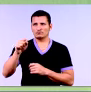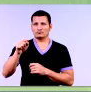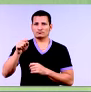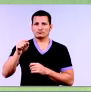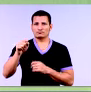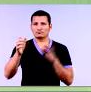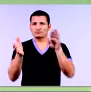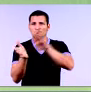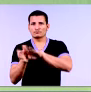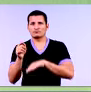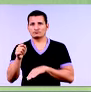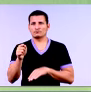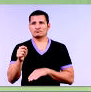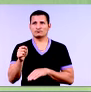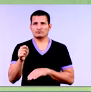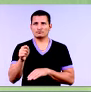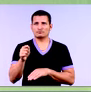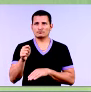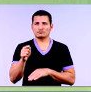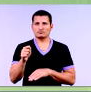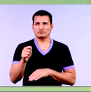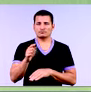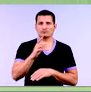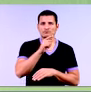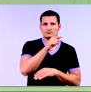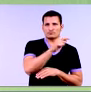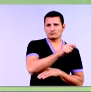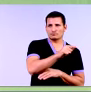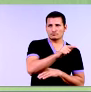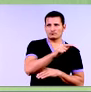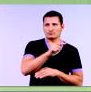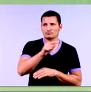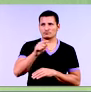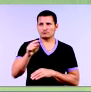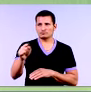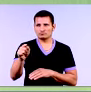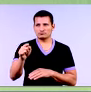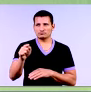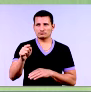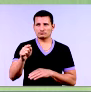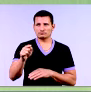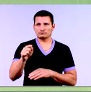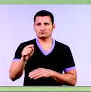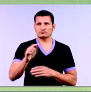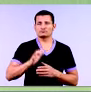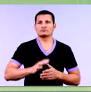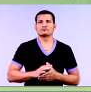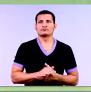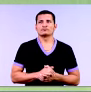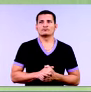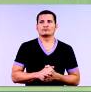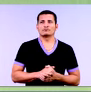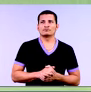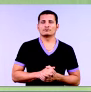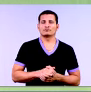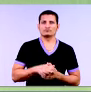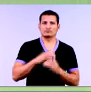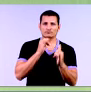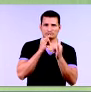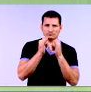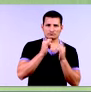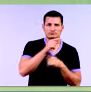como destino. Ela sai de um canto e vai para outro. Este é o princípio da